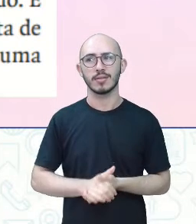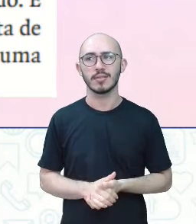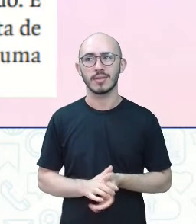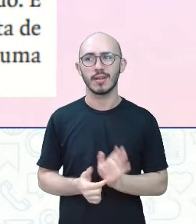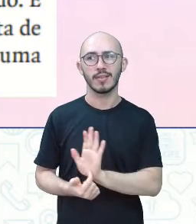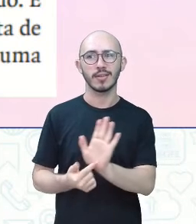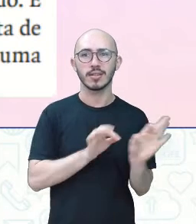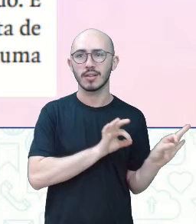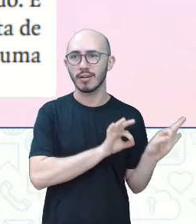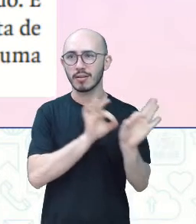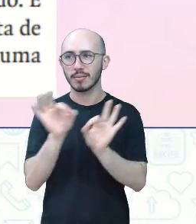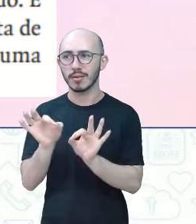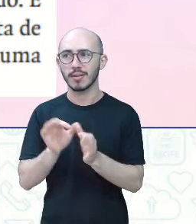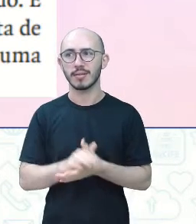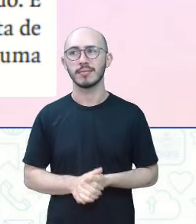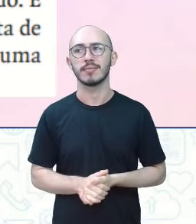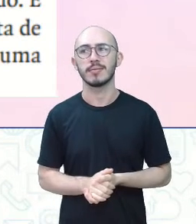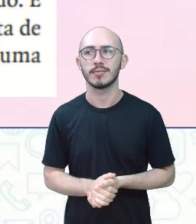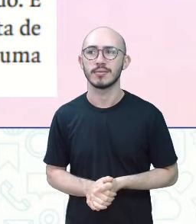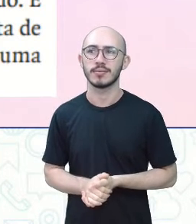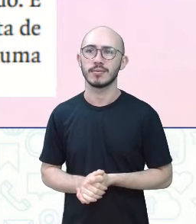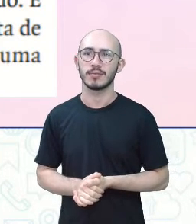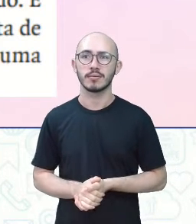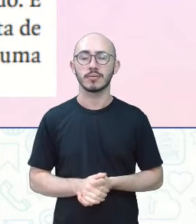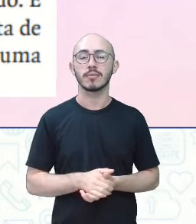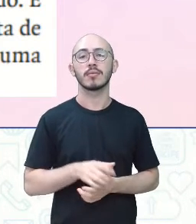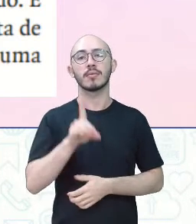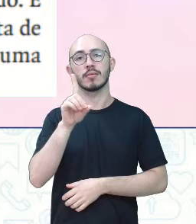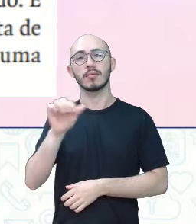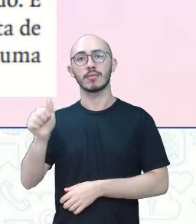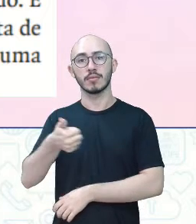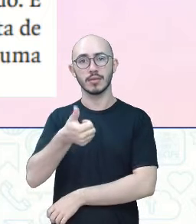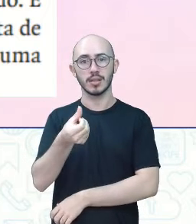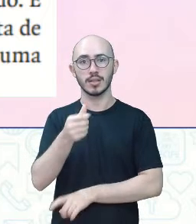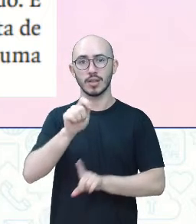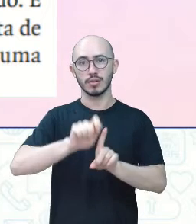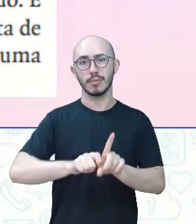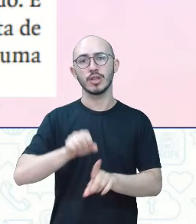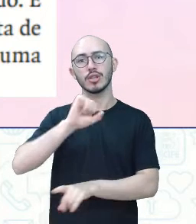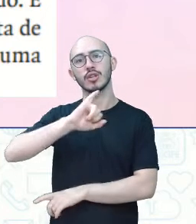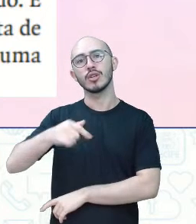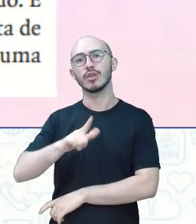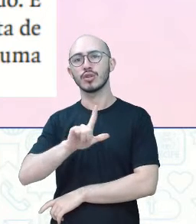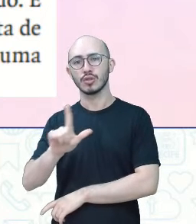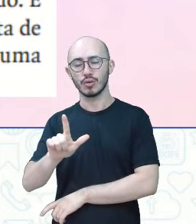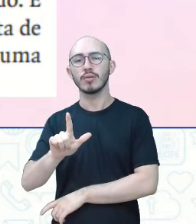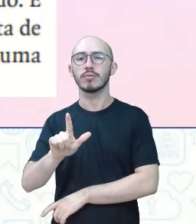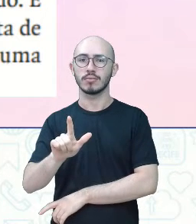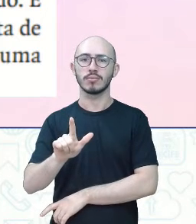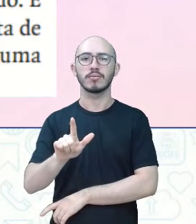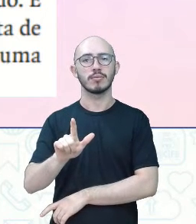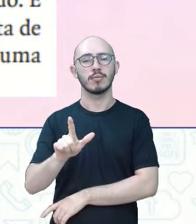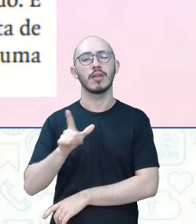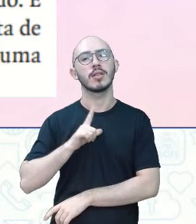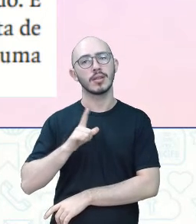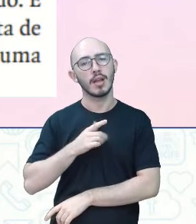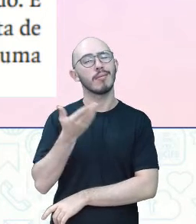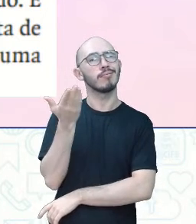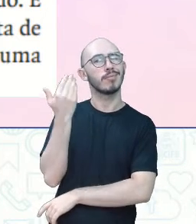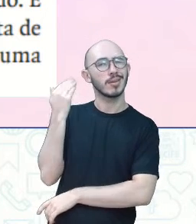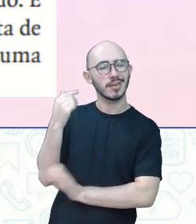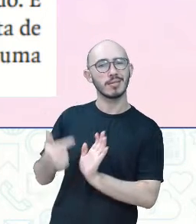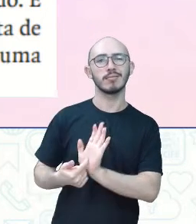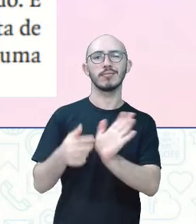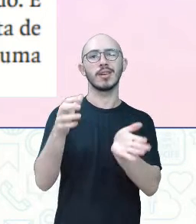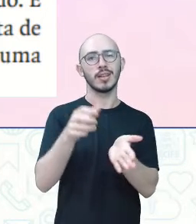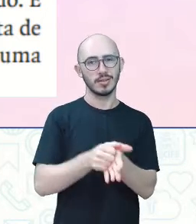conseguirem acompanhar. 16 de julho, então aqui a gente já tem o quê? Uma data. Então a gente já sabe que ela está falando de algo passado, às vezes de algo